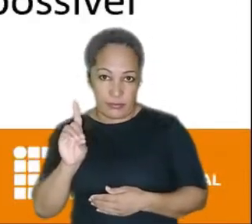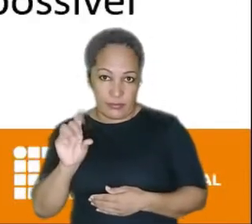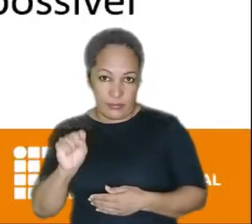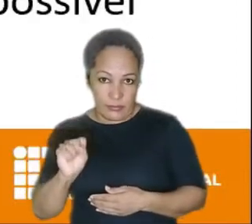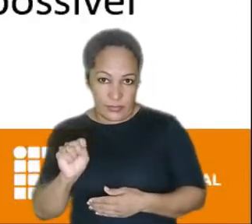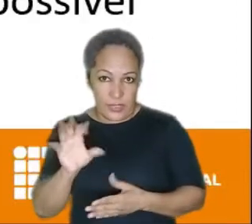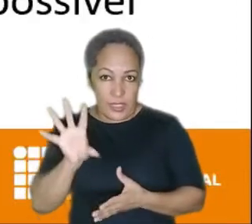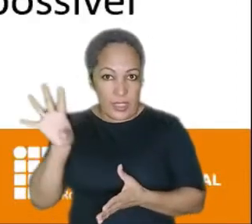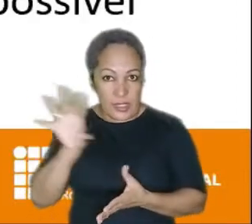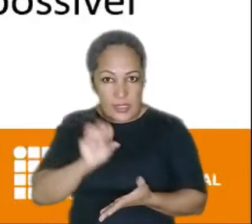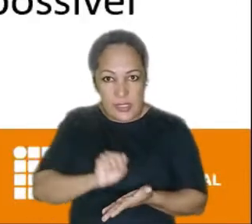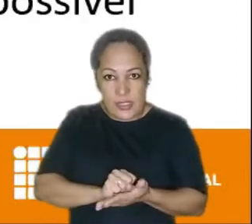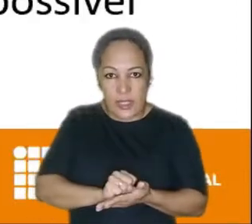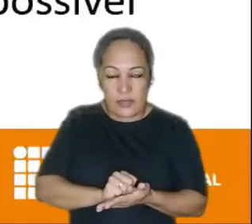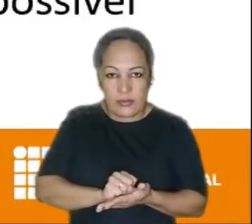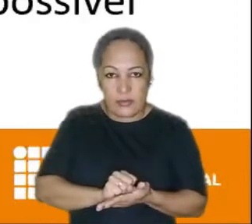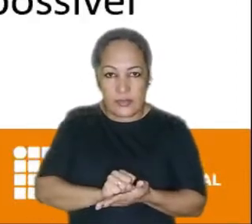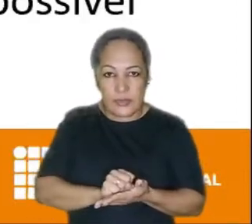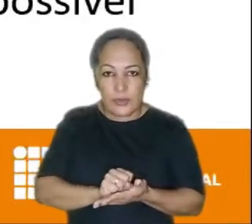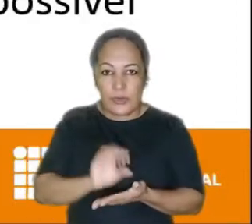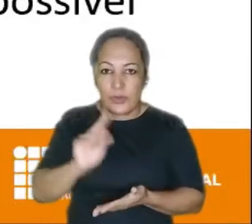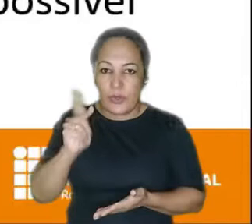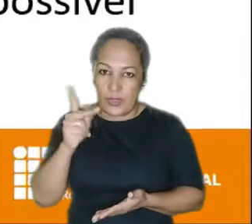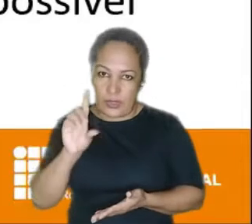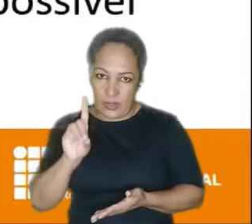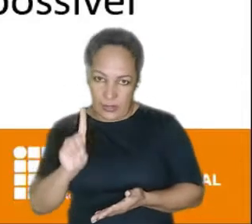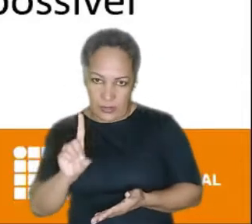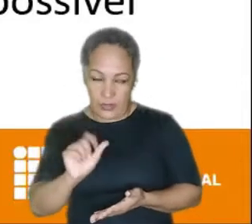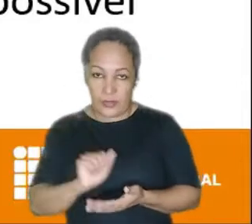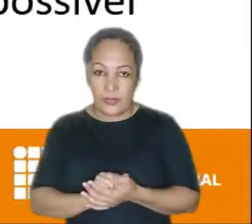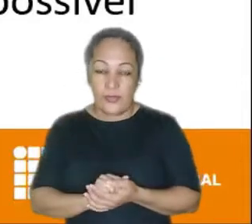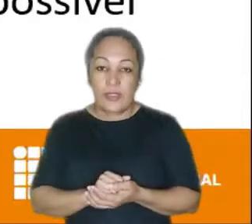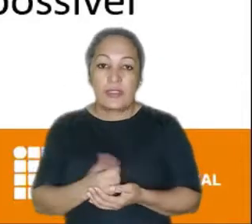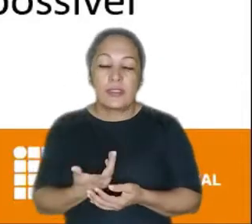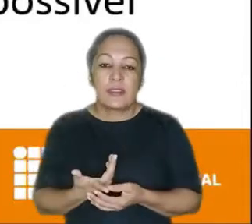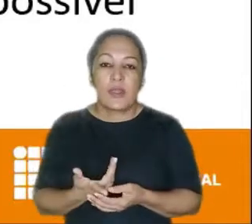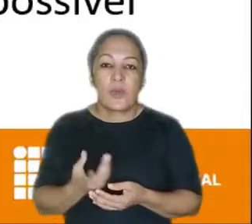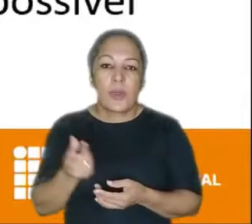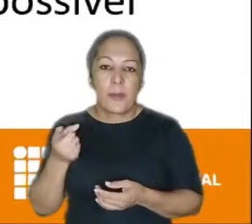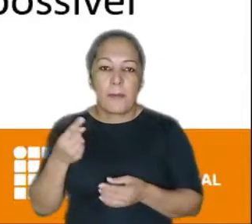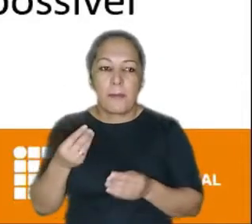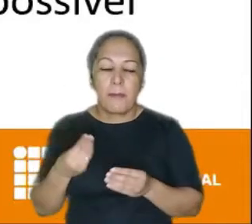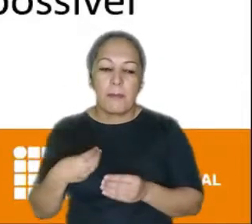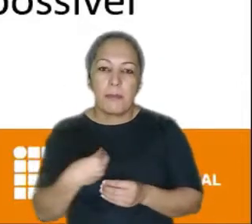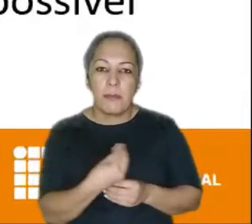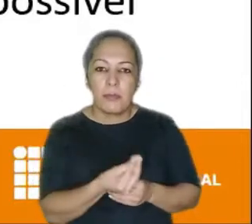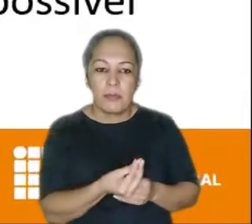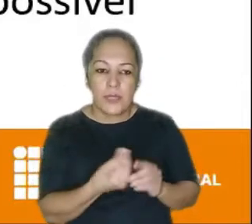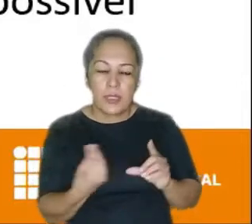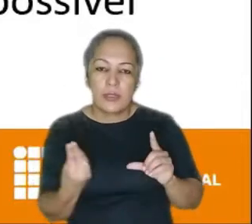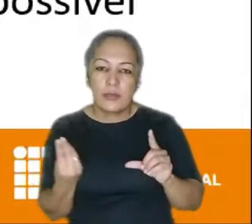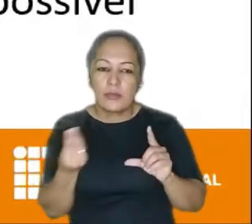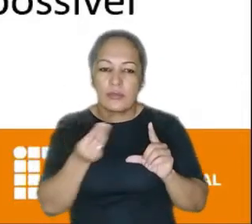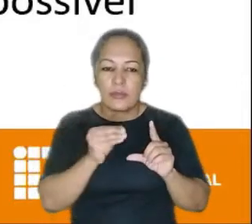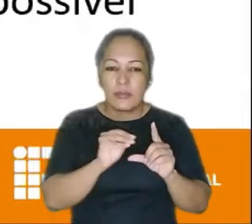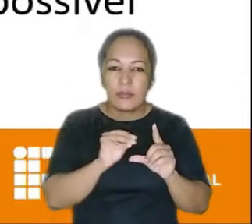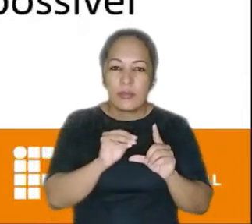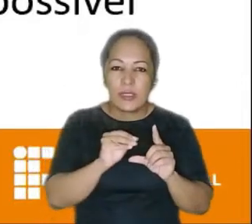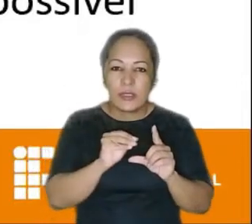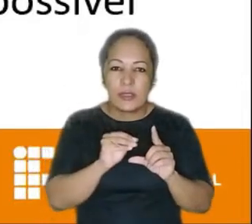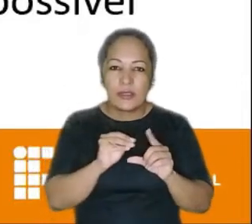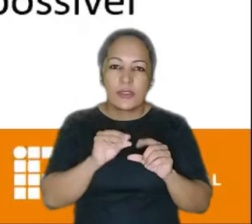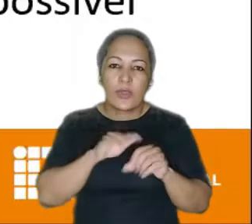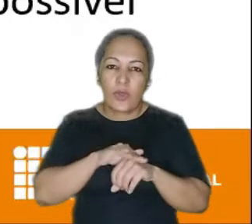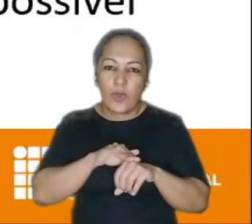HD, então, ou seja, é o SGBD que manda, né, é o SGBD que conversa com o sistema